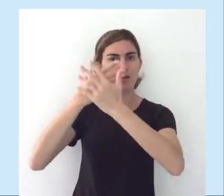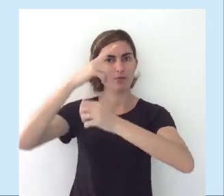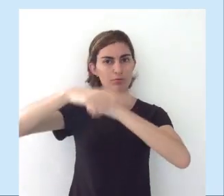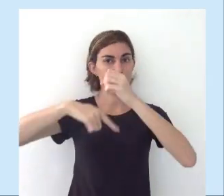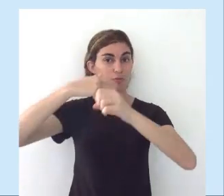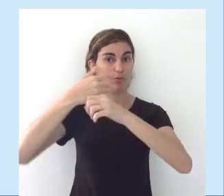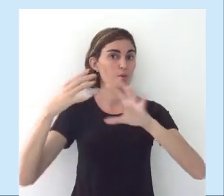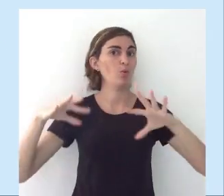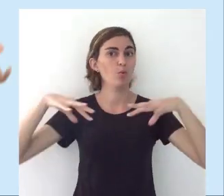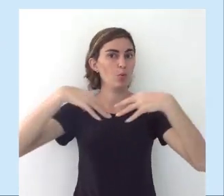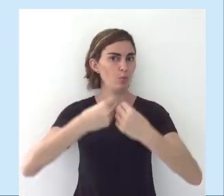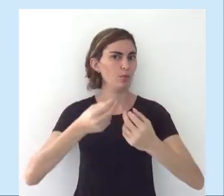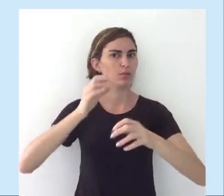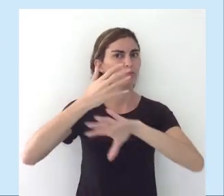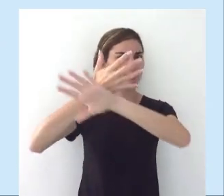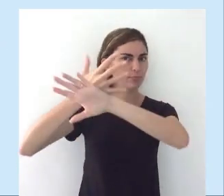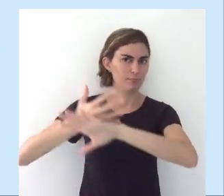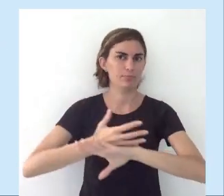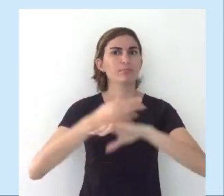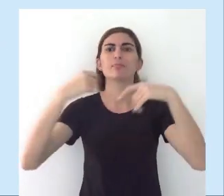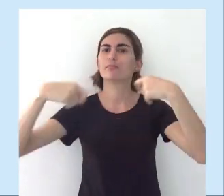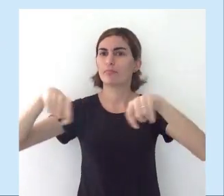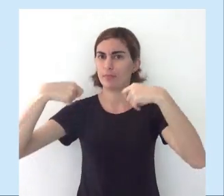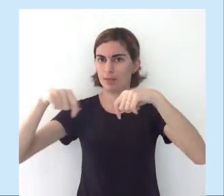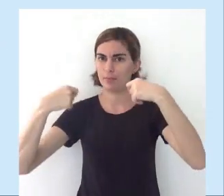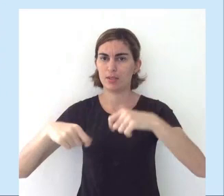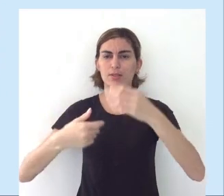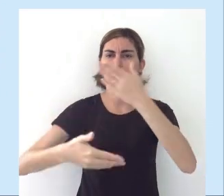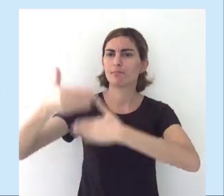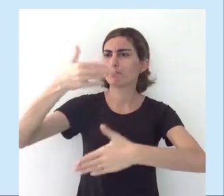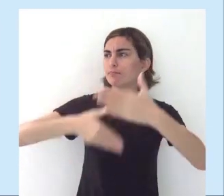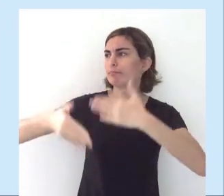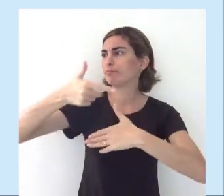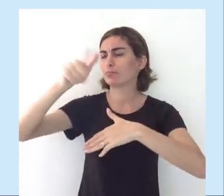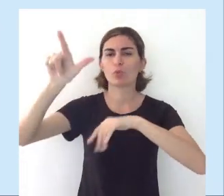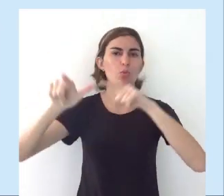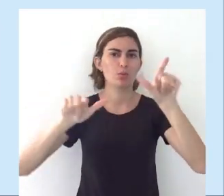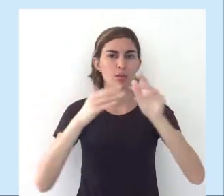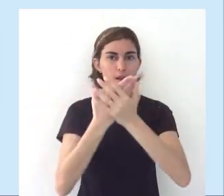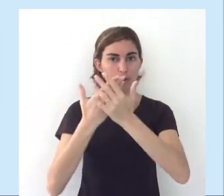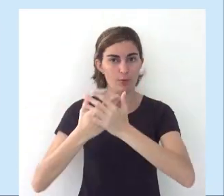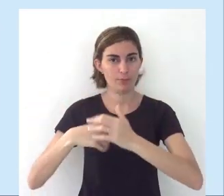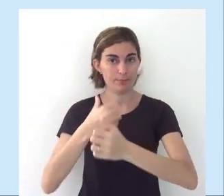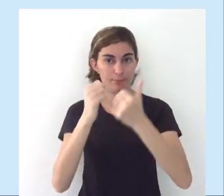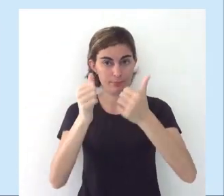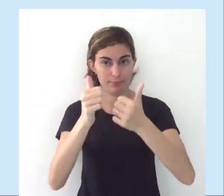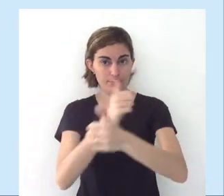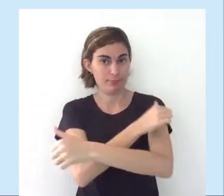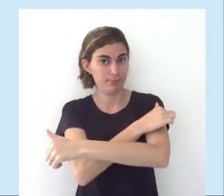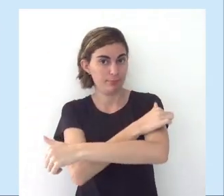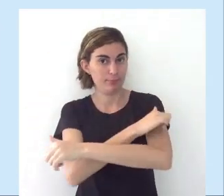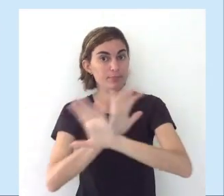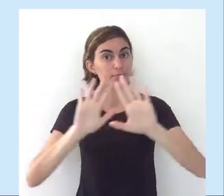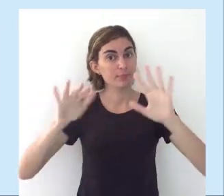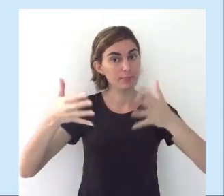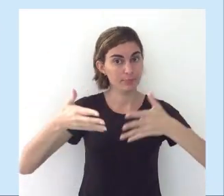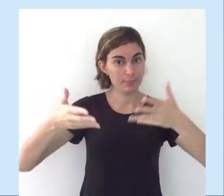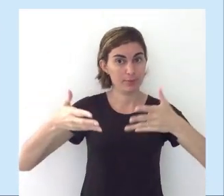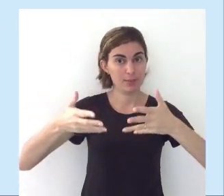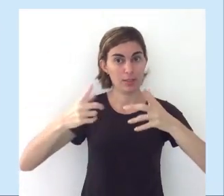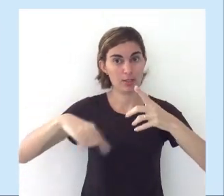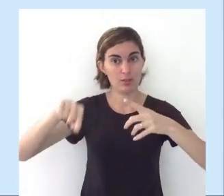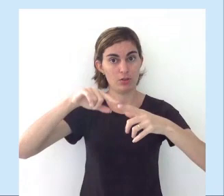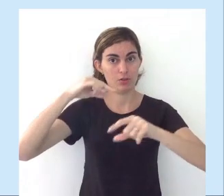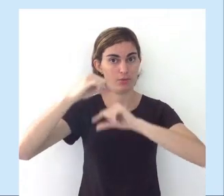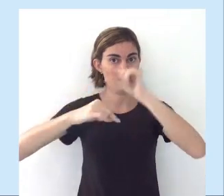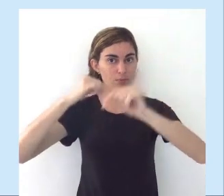a aula de Geografia, assim como todas as outras disciplinas, precisa de uma interação com as outras aulas. Ok, 6º ano. Vamos lá.